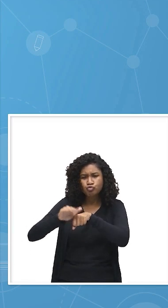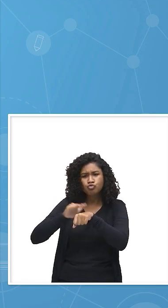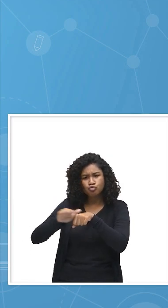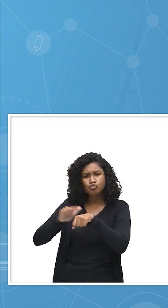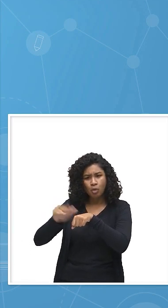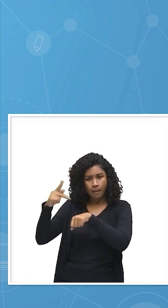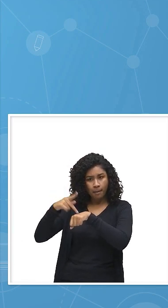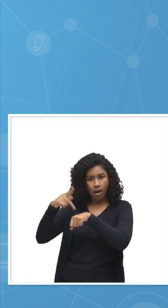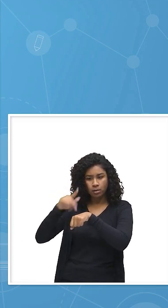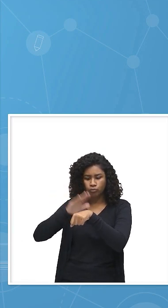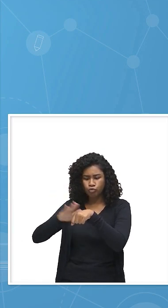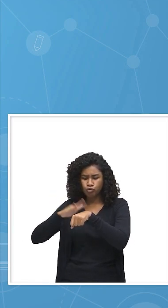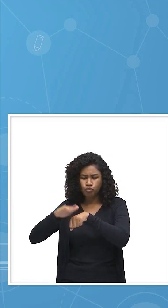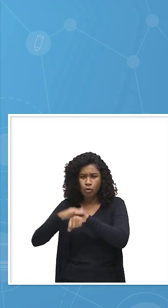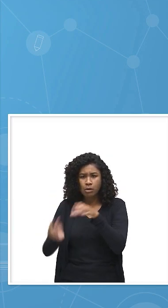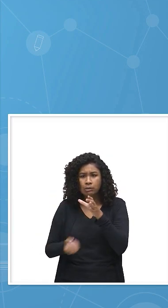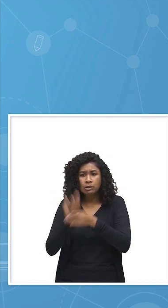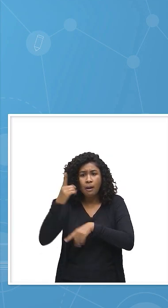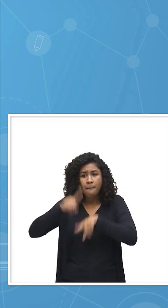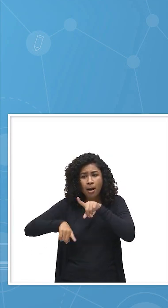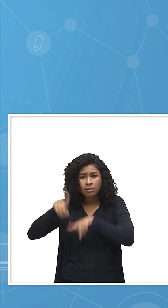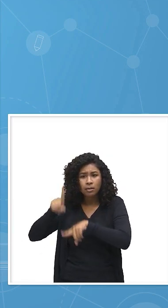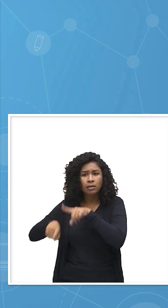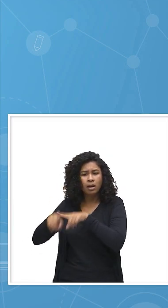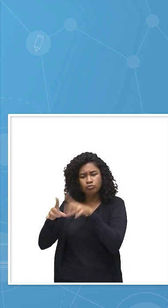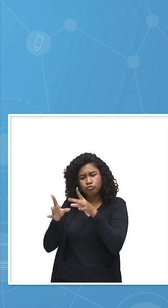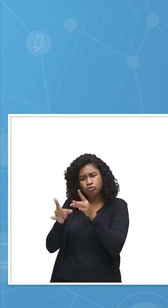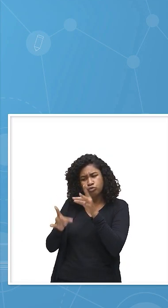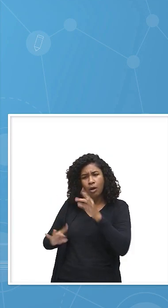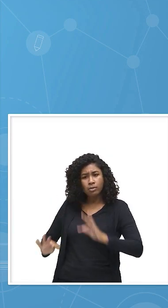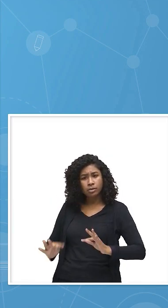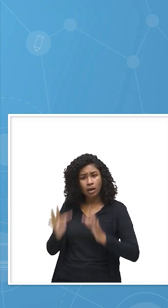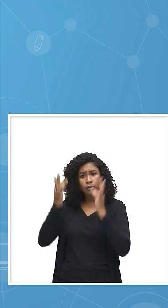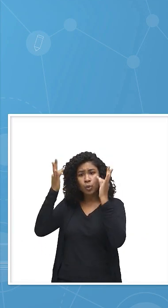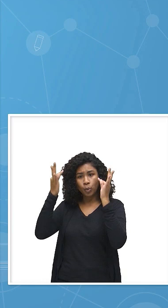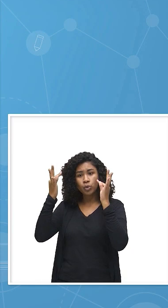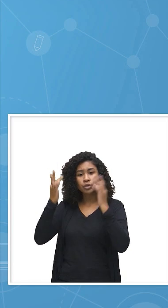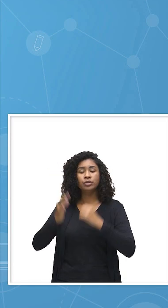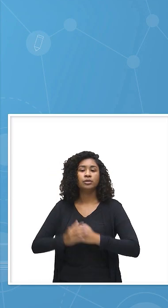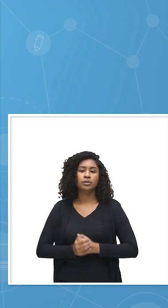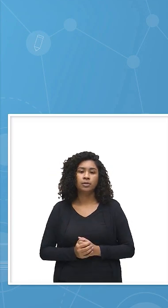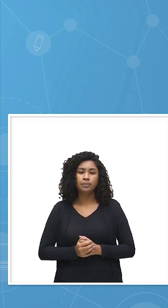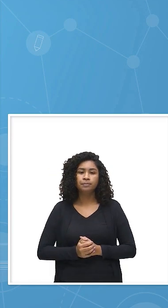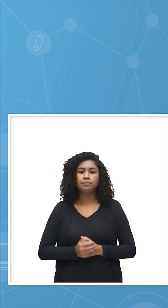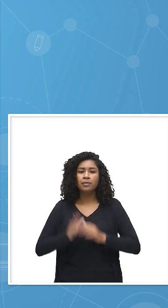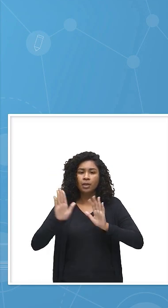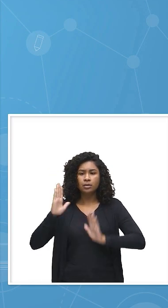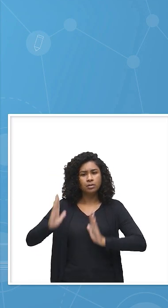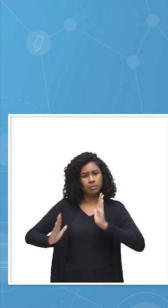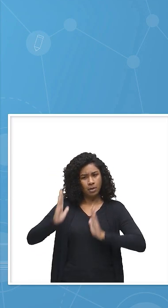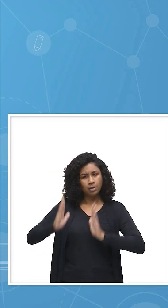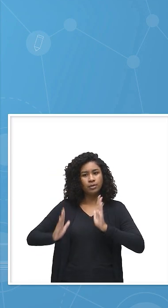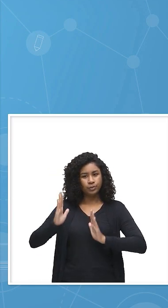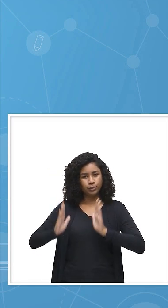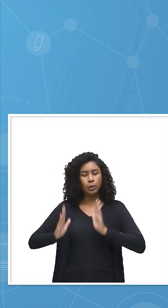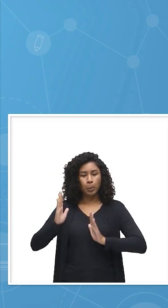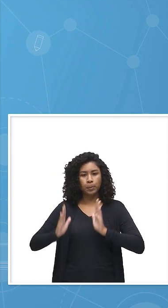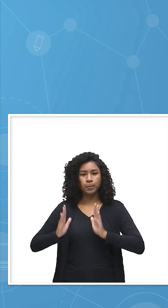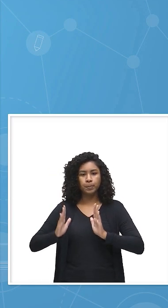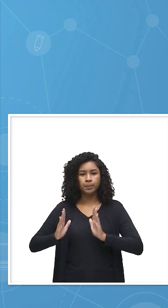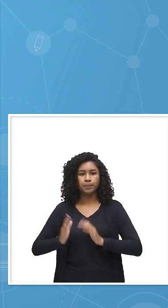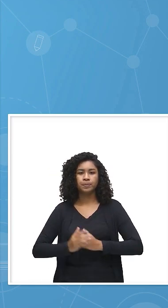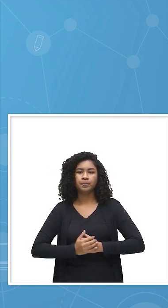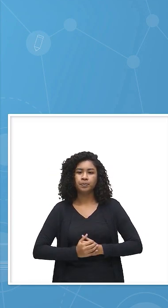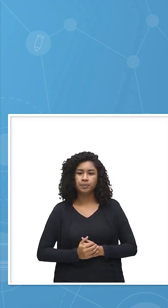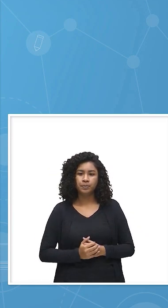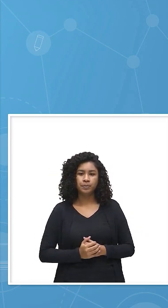elaborados. Qual foi o período passado, professor? Eu não me lembro. É o período Paleolítico ou Idade da Pedra Lascada, onde